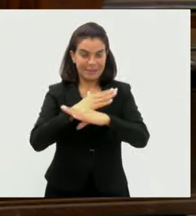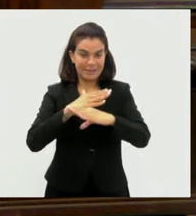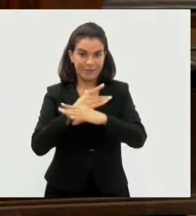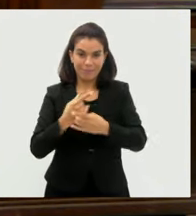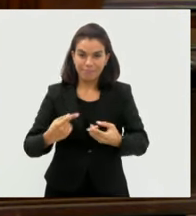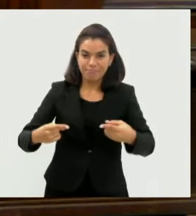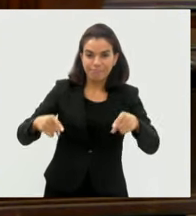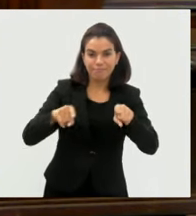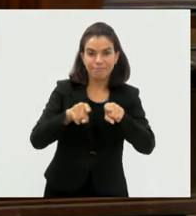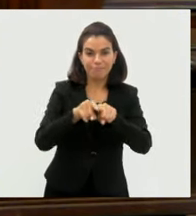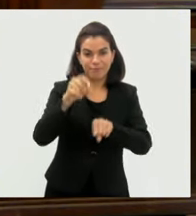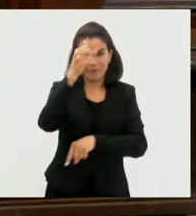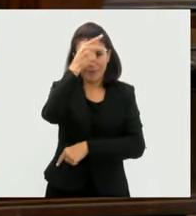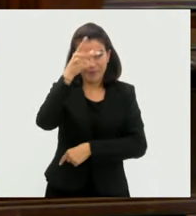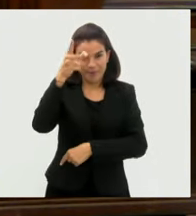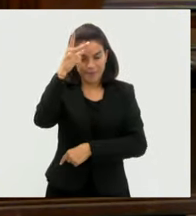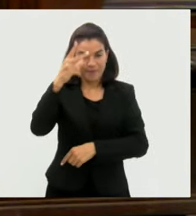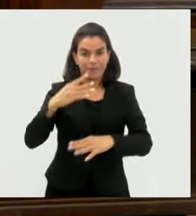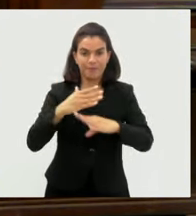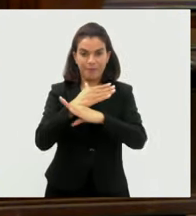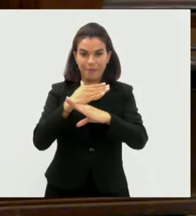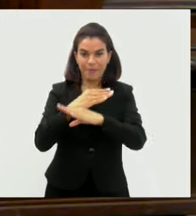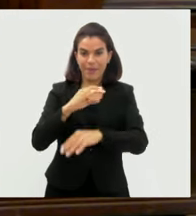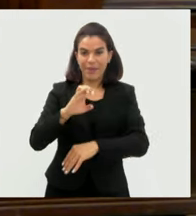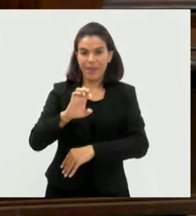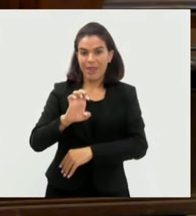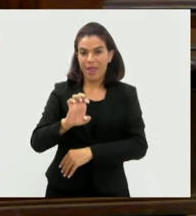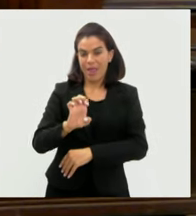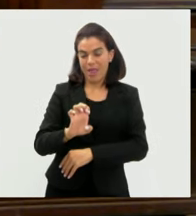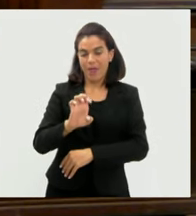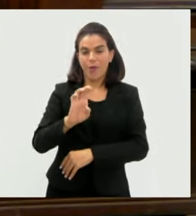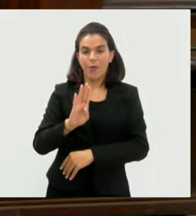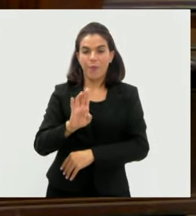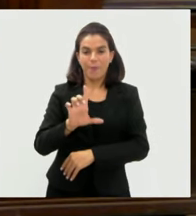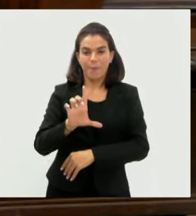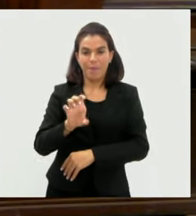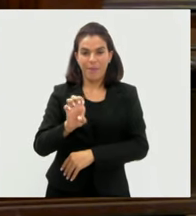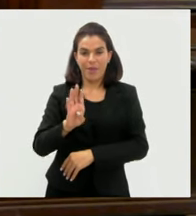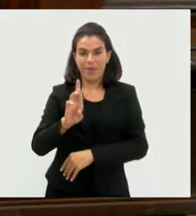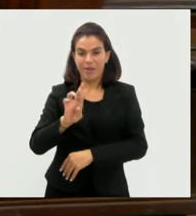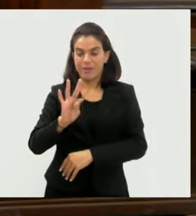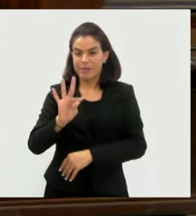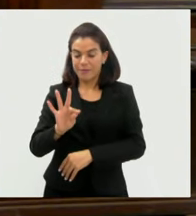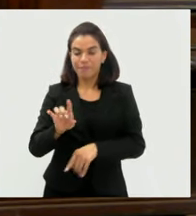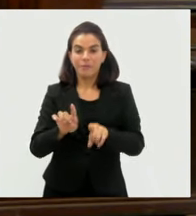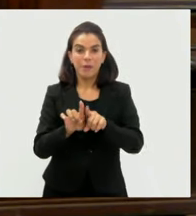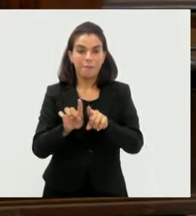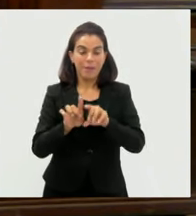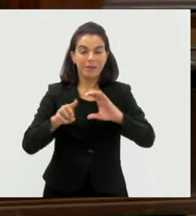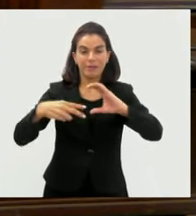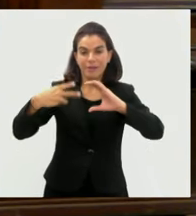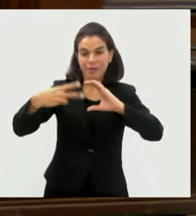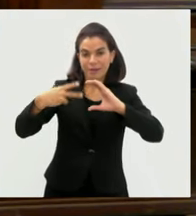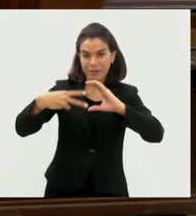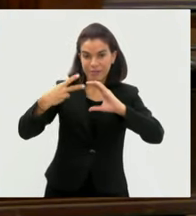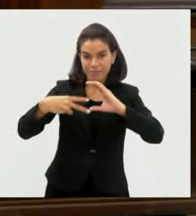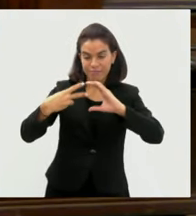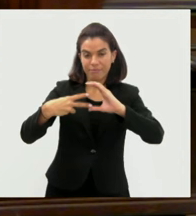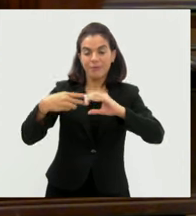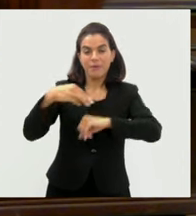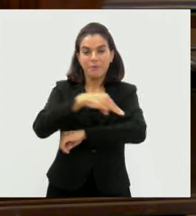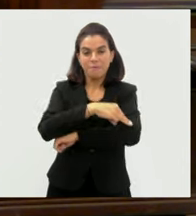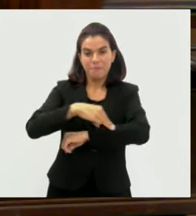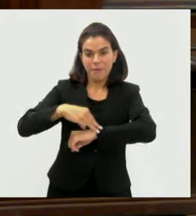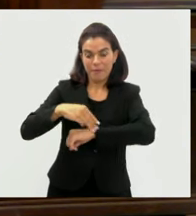parceria com o prefeito da cidade, o prefeito Elbert, e com os vereadores também da Câmara Municipal de Macaé, na pessoa